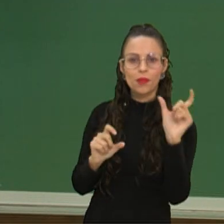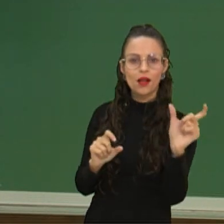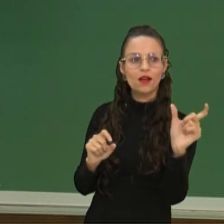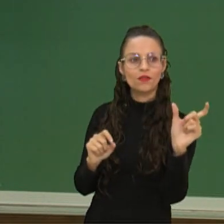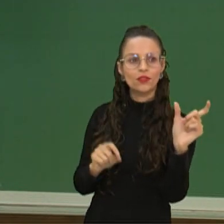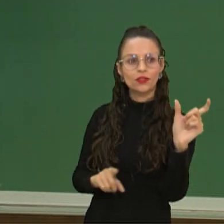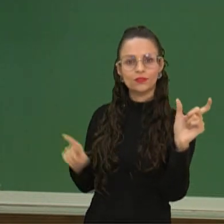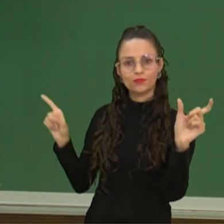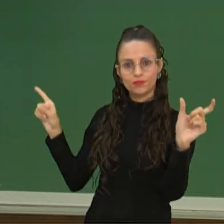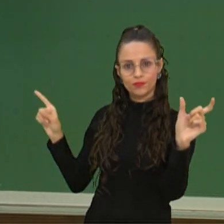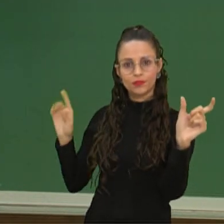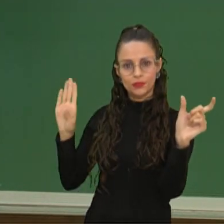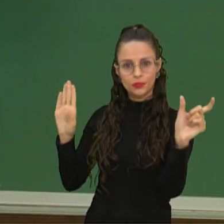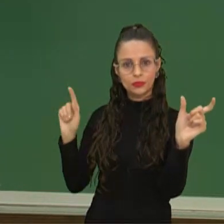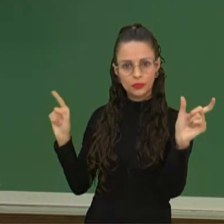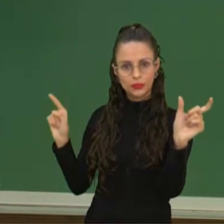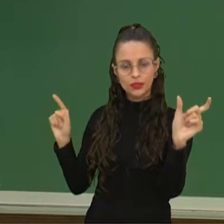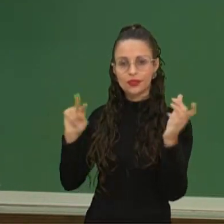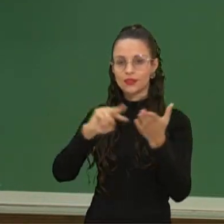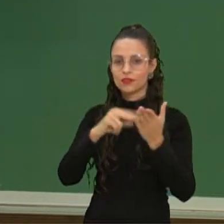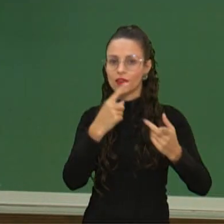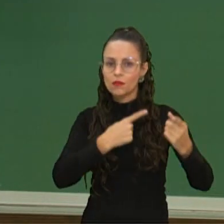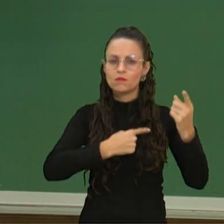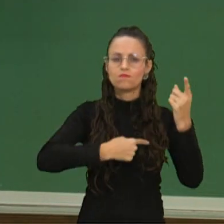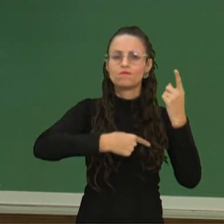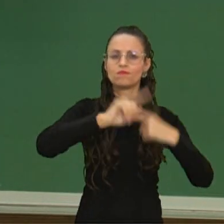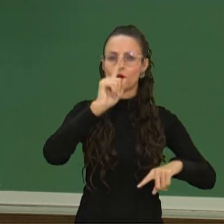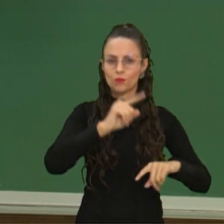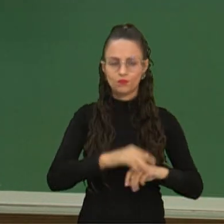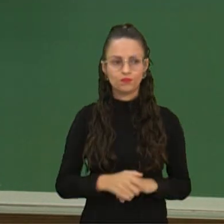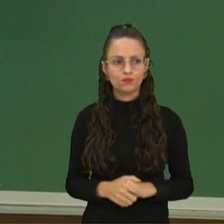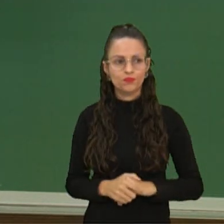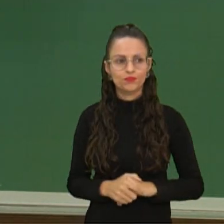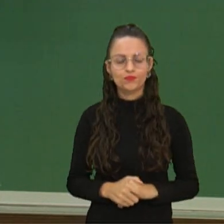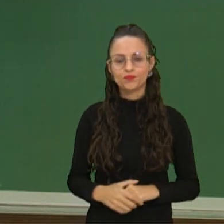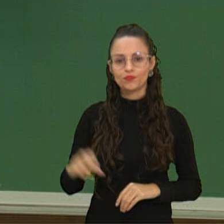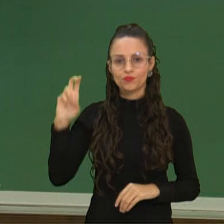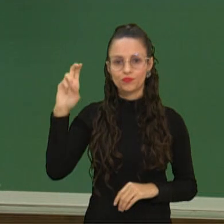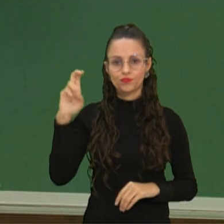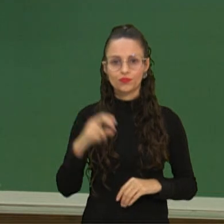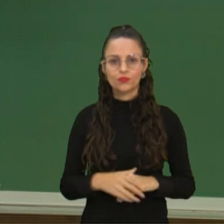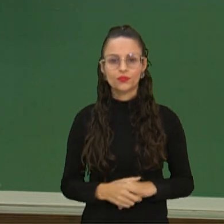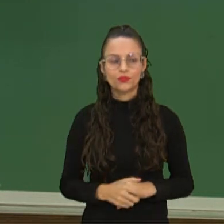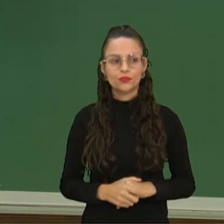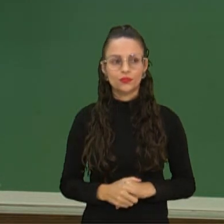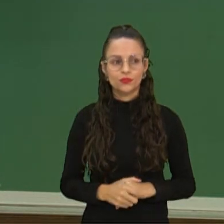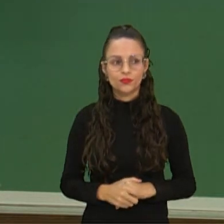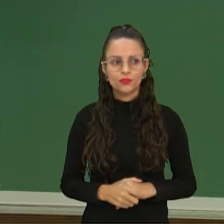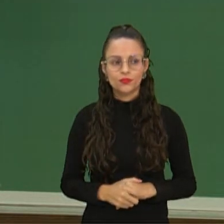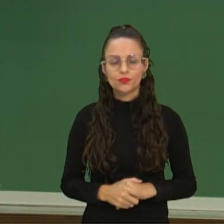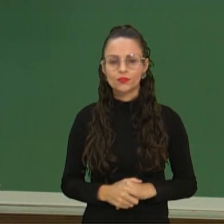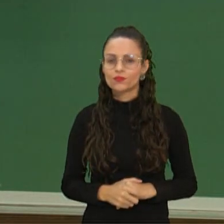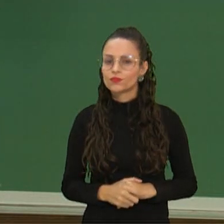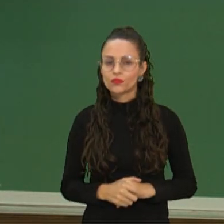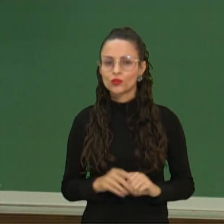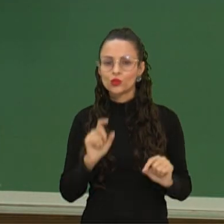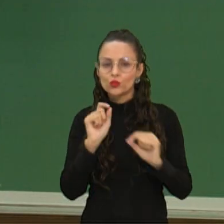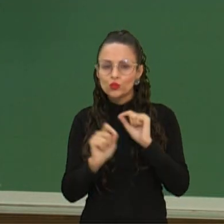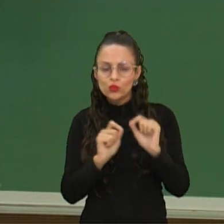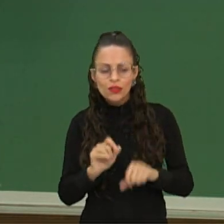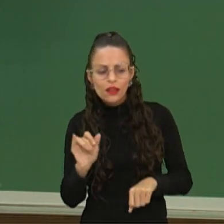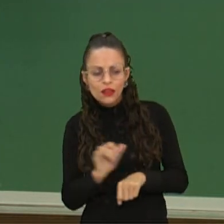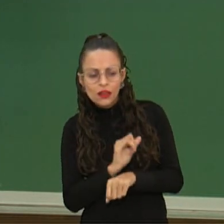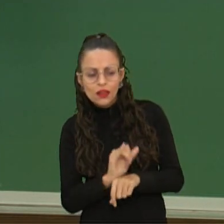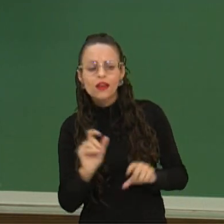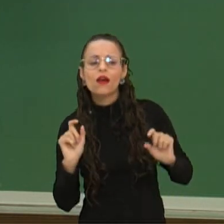over, overcome, superar. What do we have to deal with? Na número 5, com o que nós temos que